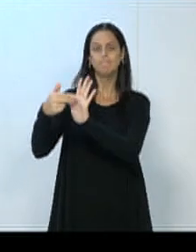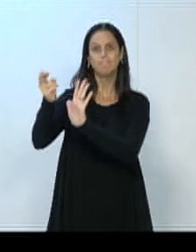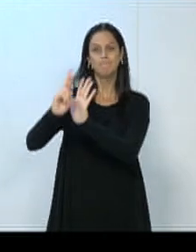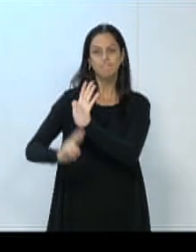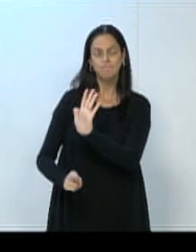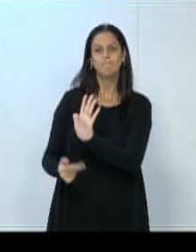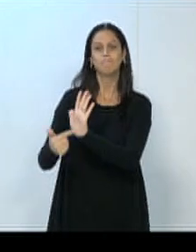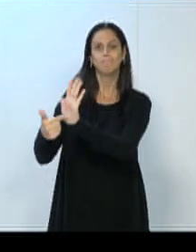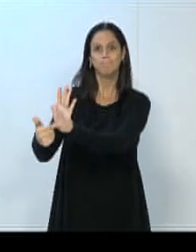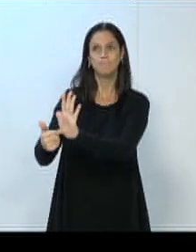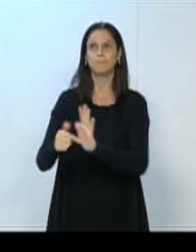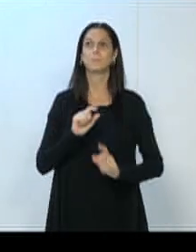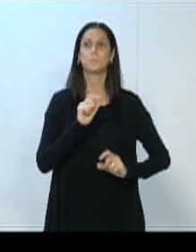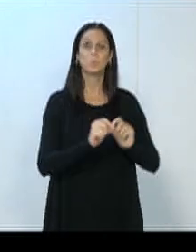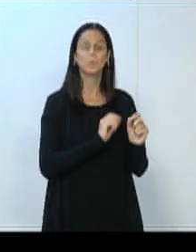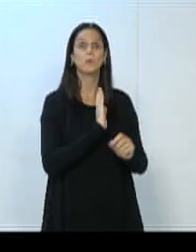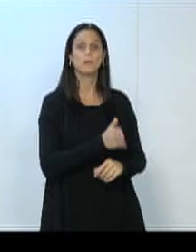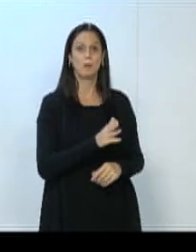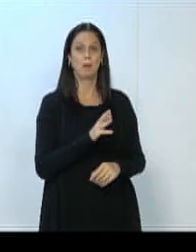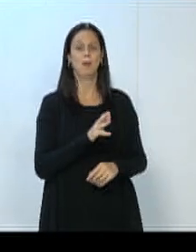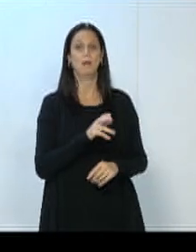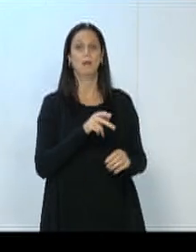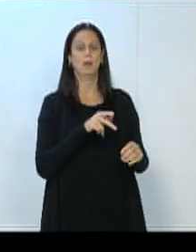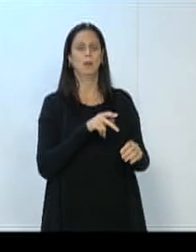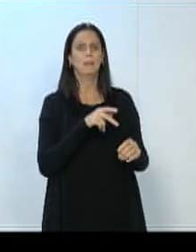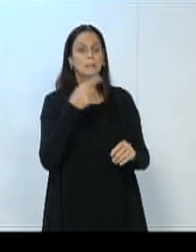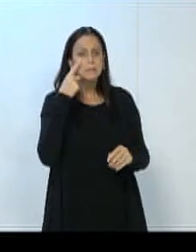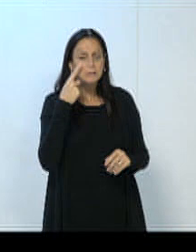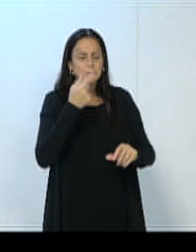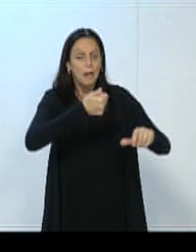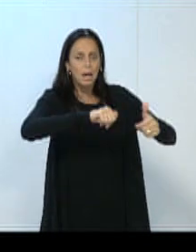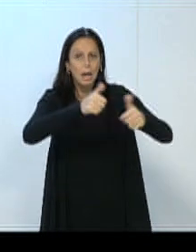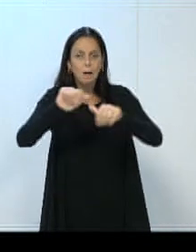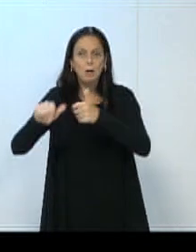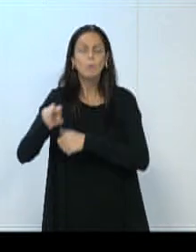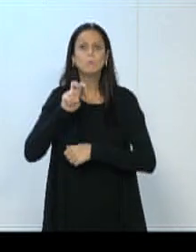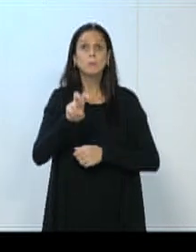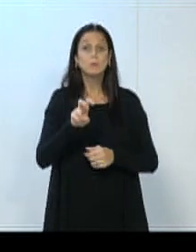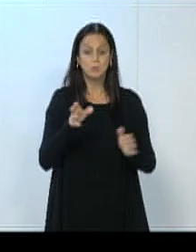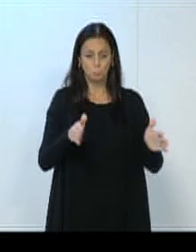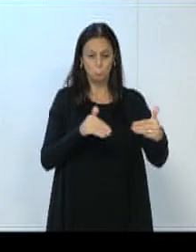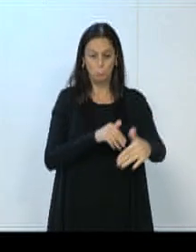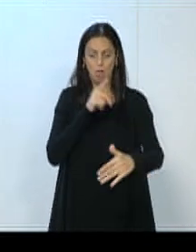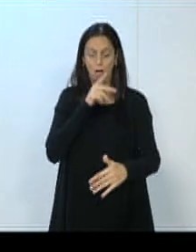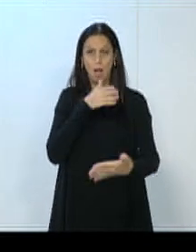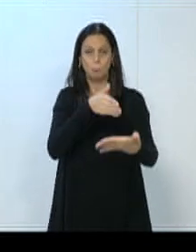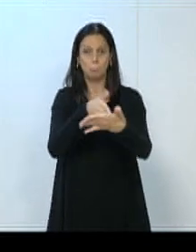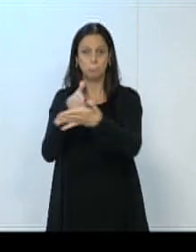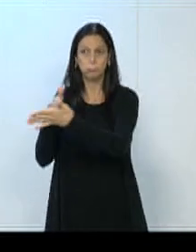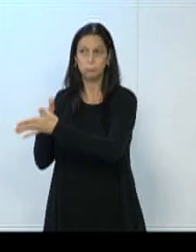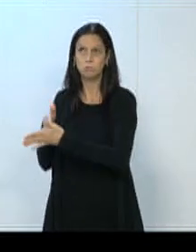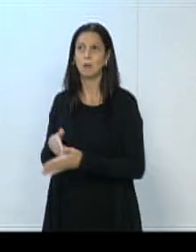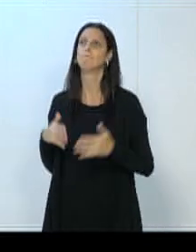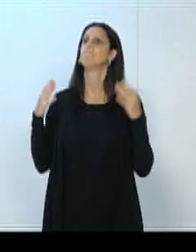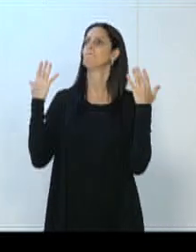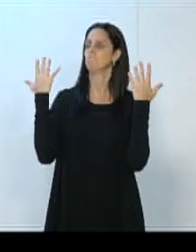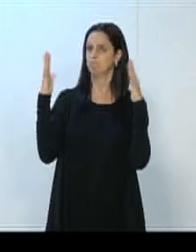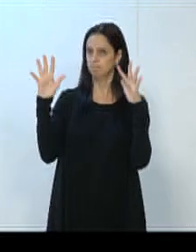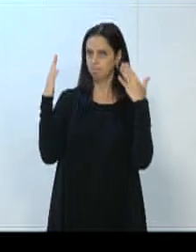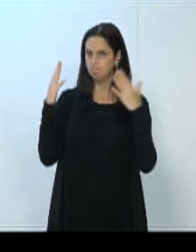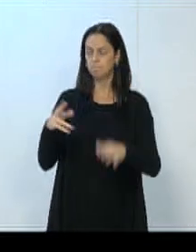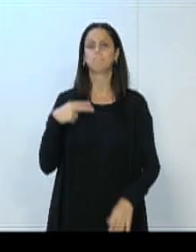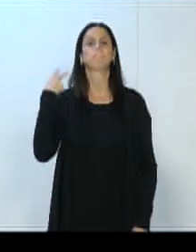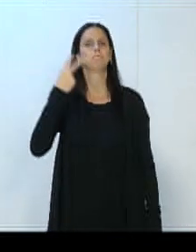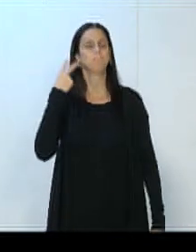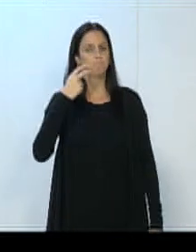do levantamento Dos cincos bikes aqui da cidade geralmente quero aqui parabenizar o vereador